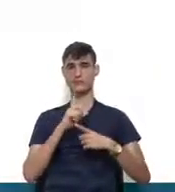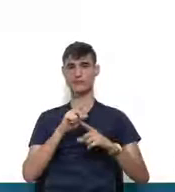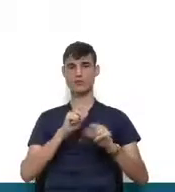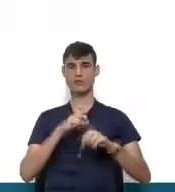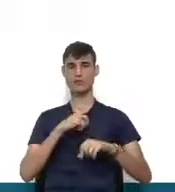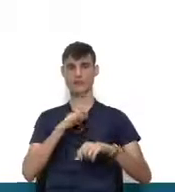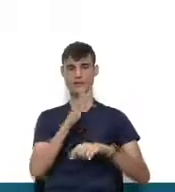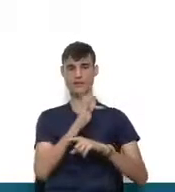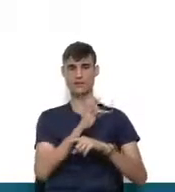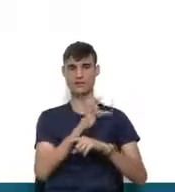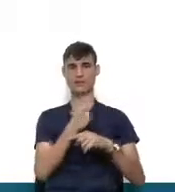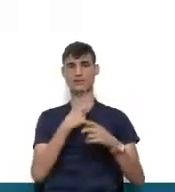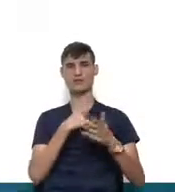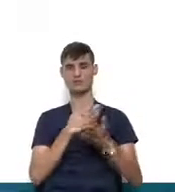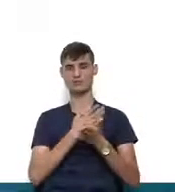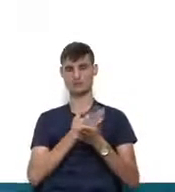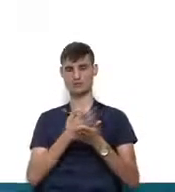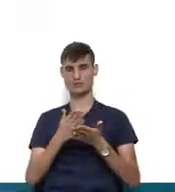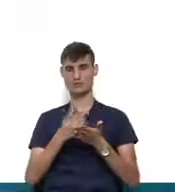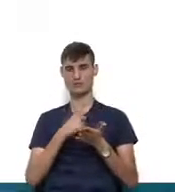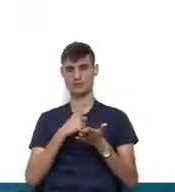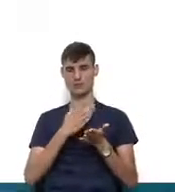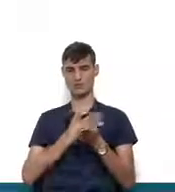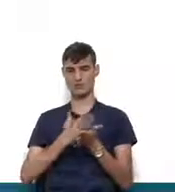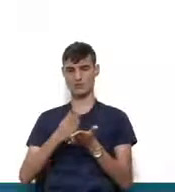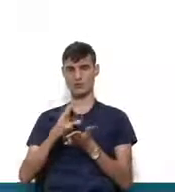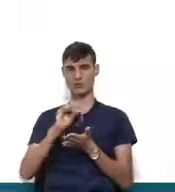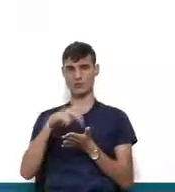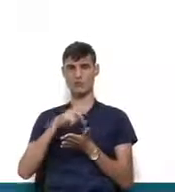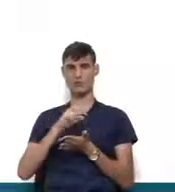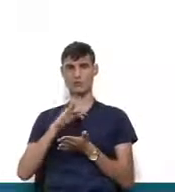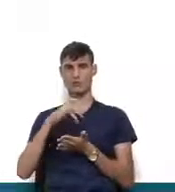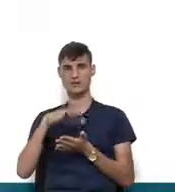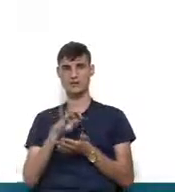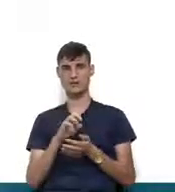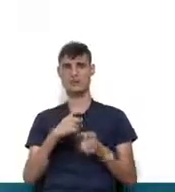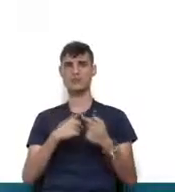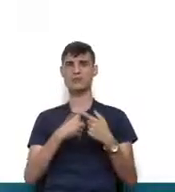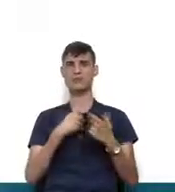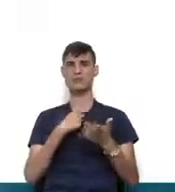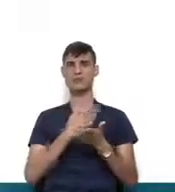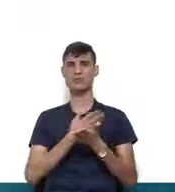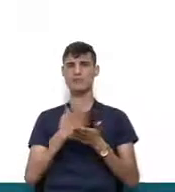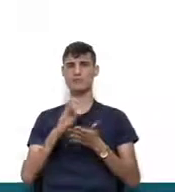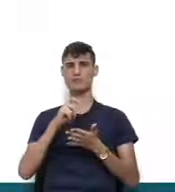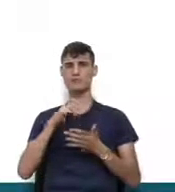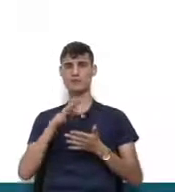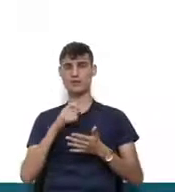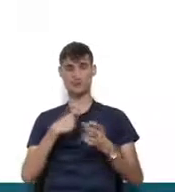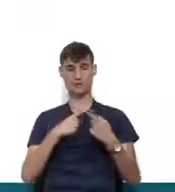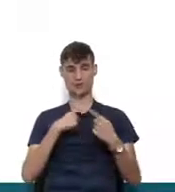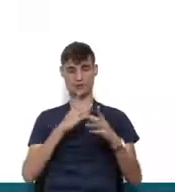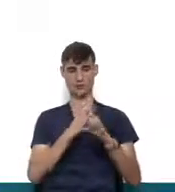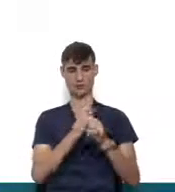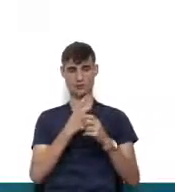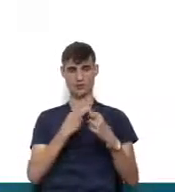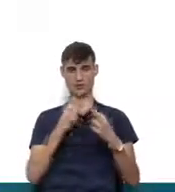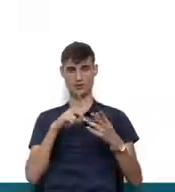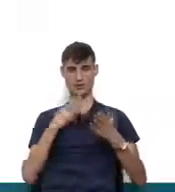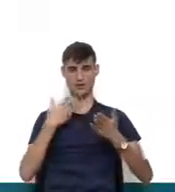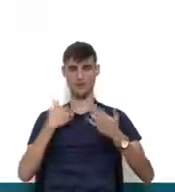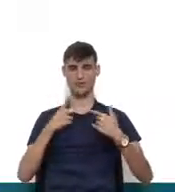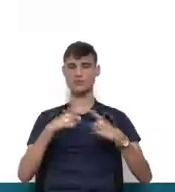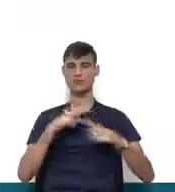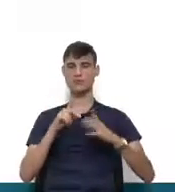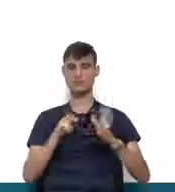nosso t, e a gente vai aparecer essa constante. Por que aparece essa constante? Porque aqui na nossa equação do calor, ela vai